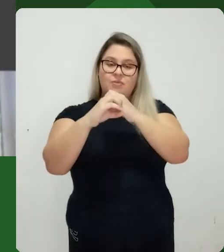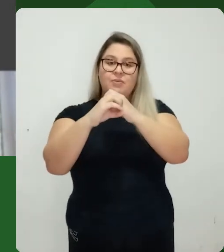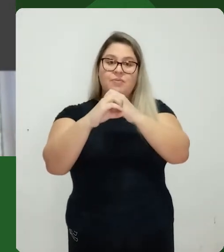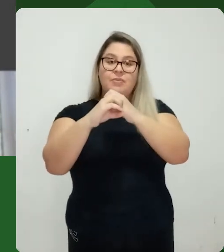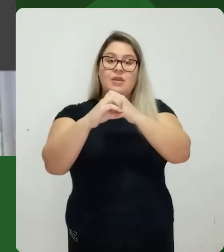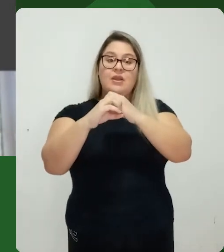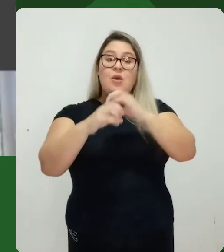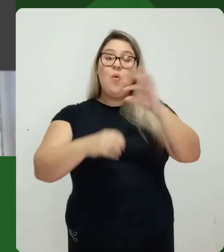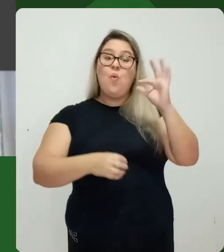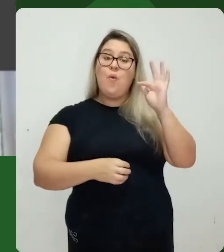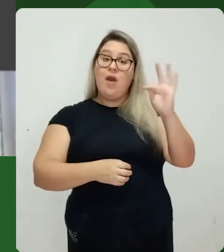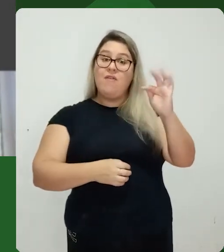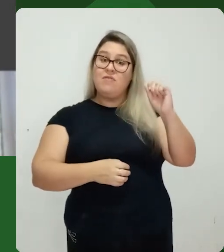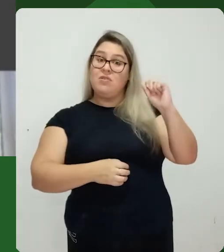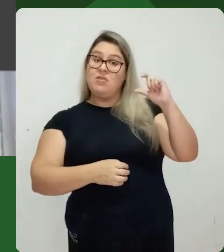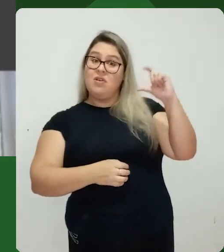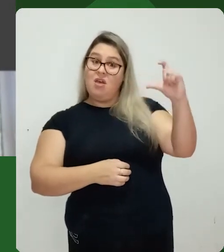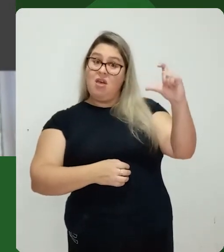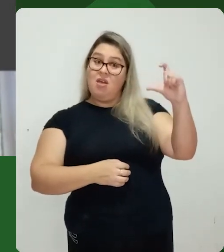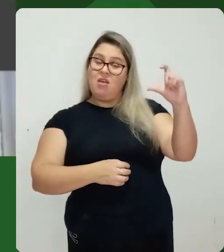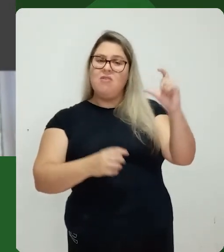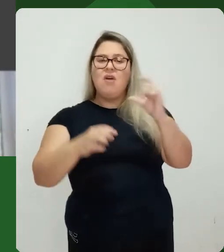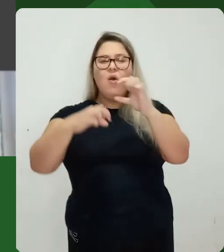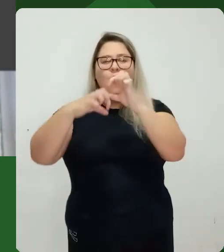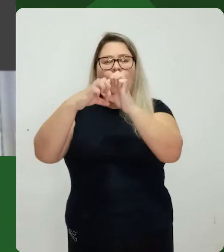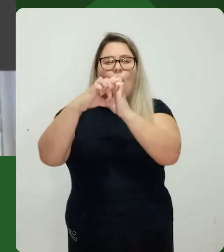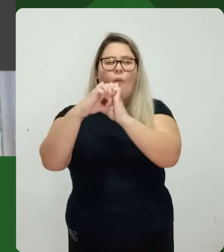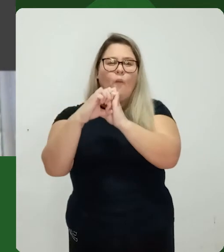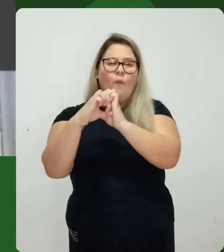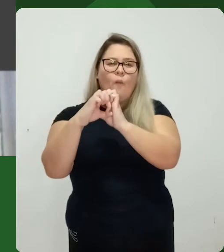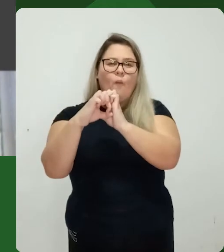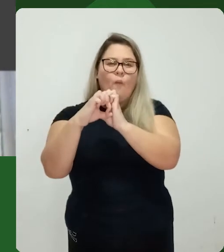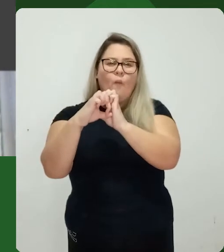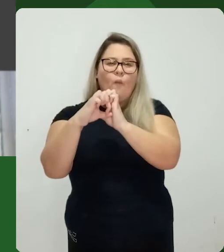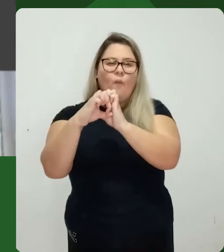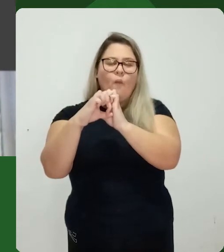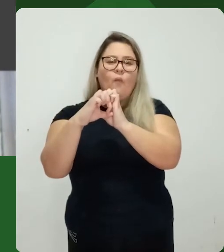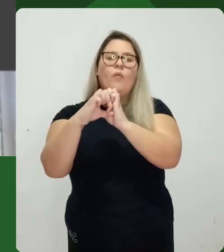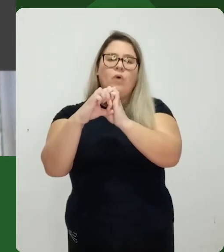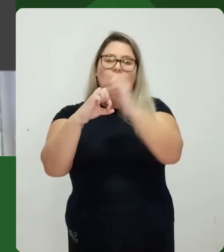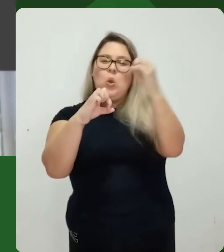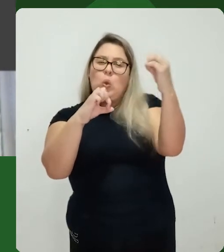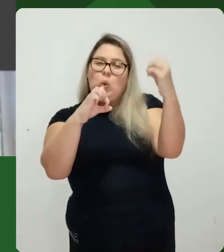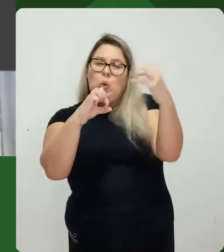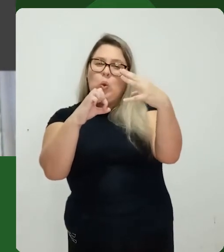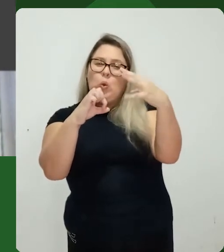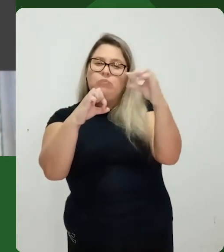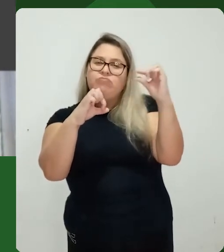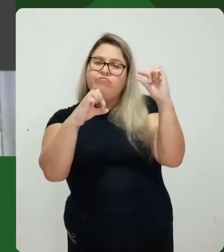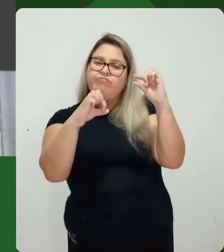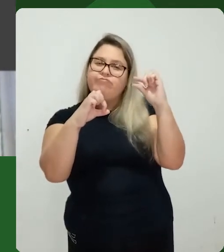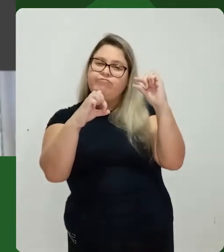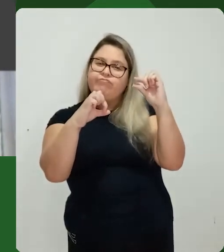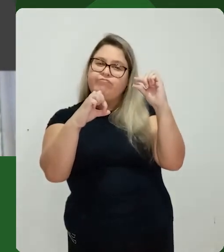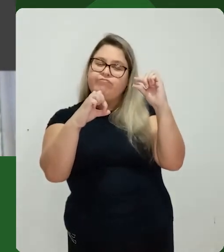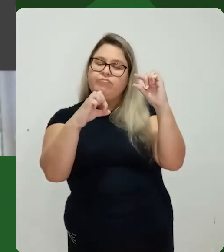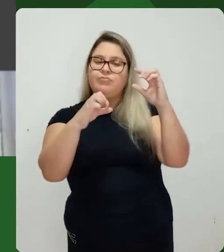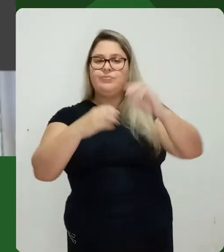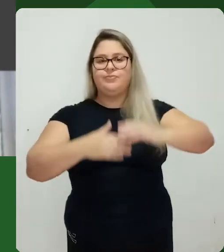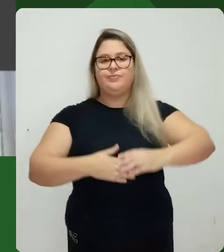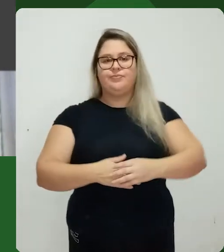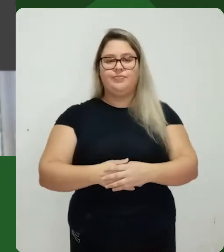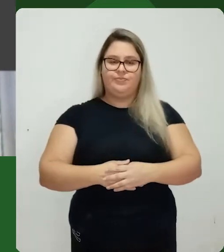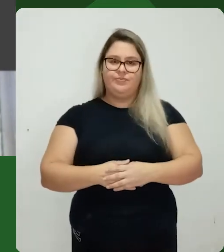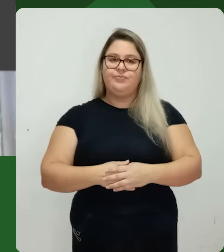representar esse número do diafragma, tá? Então, um F grande, ele vai ser uma abertura muito pequena. Essa abertura pequena